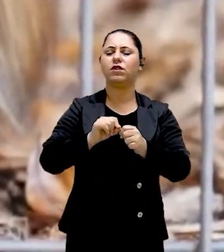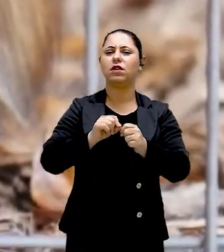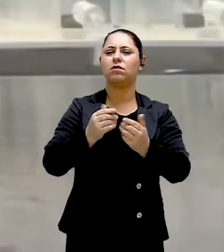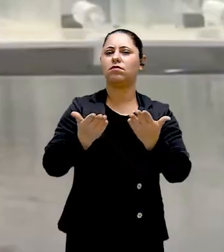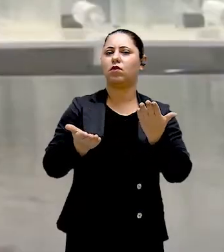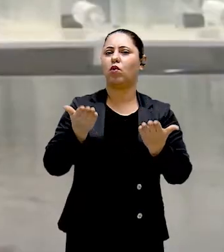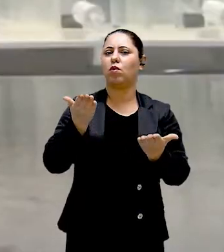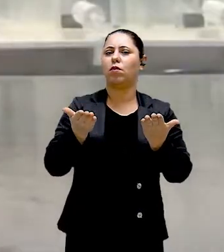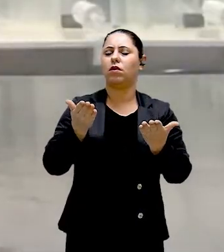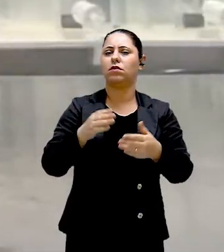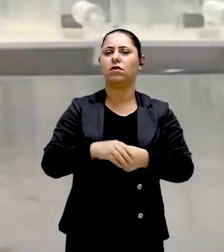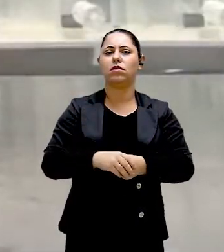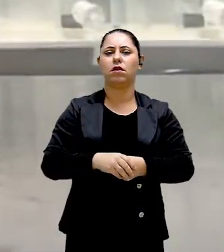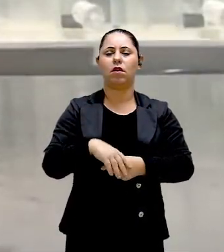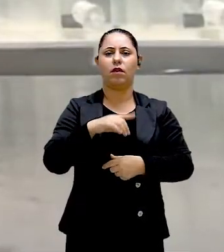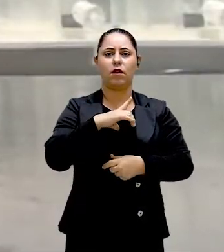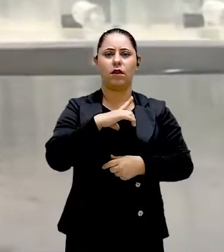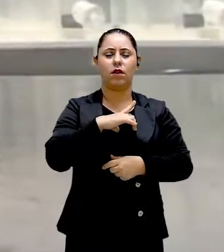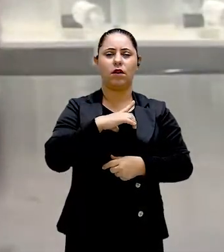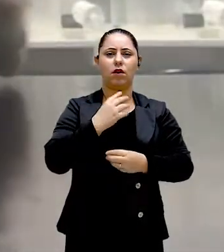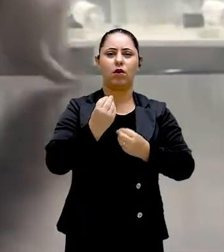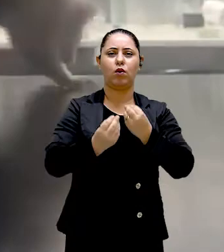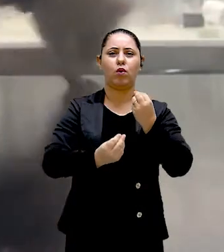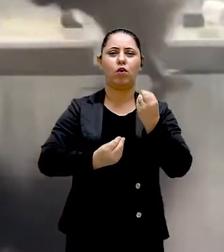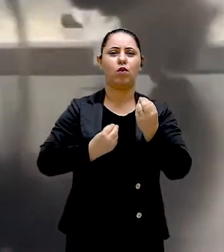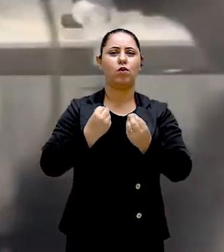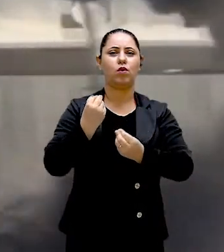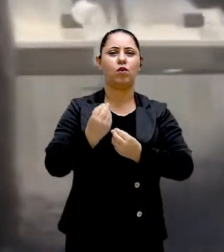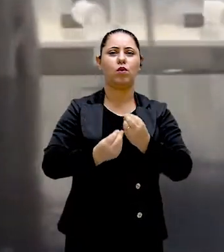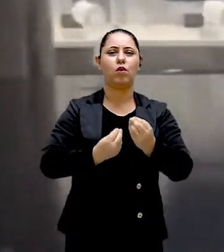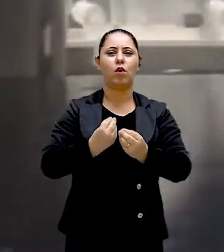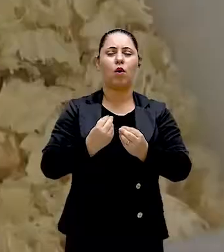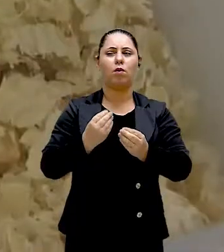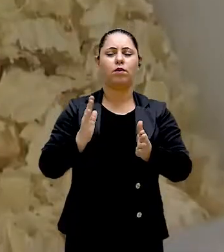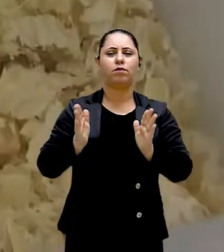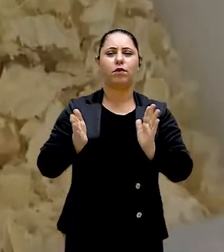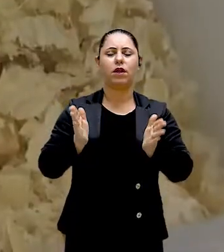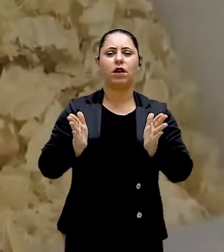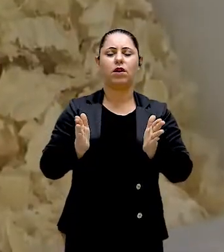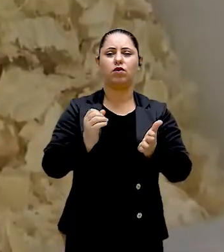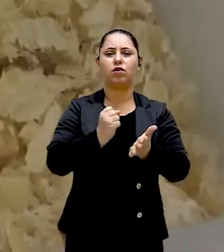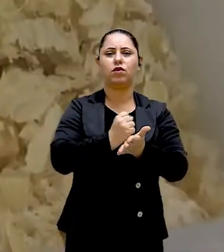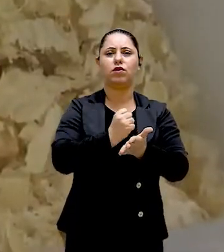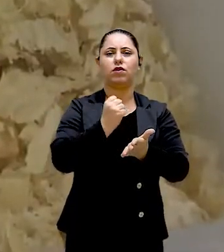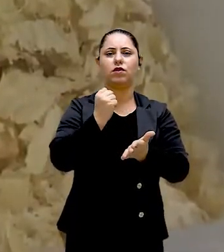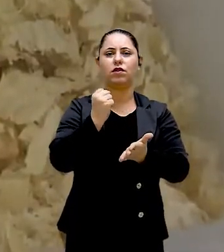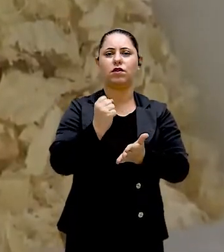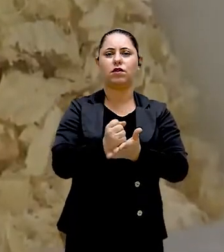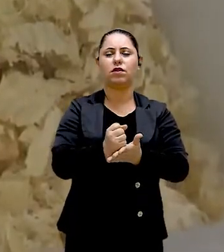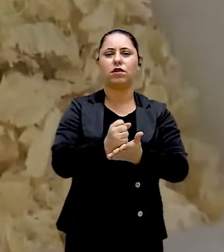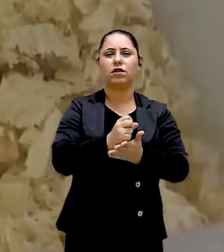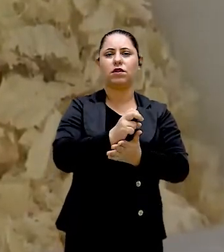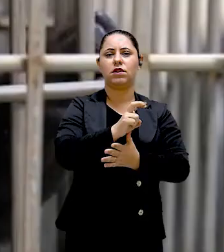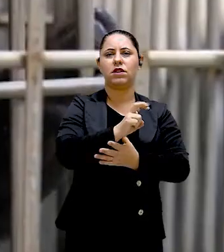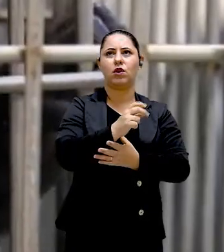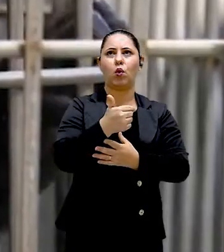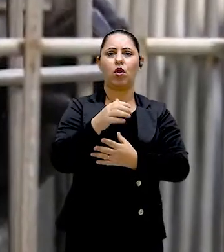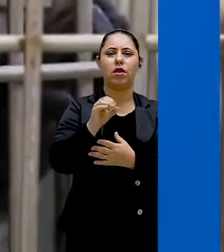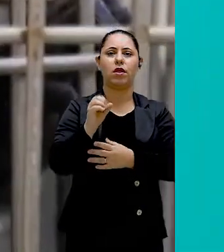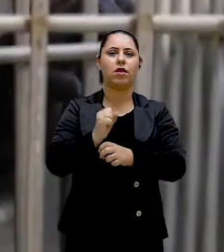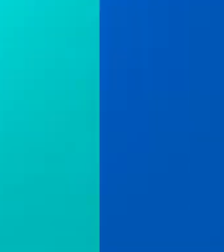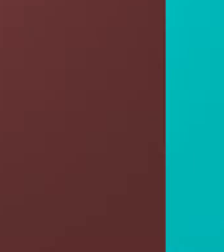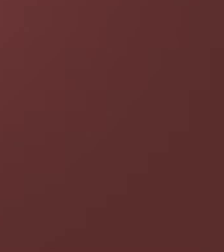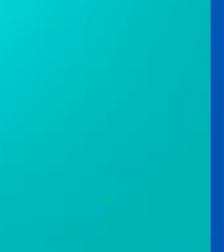gente teria como um tempo de médio de validação entre 5 e 10 anos.